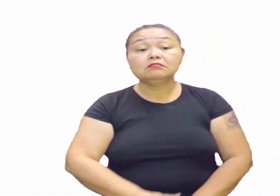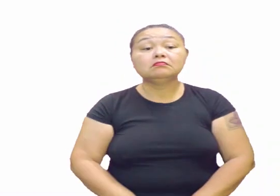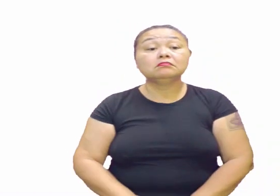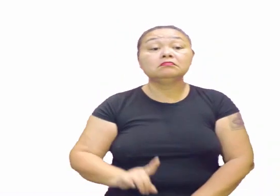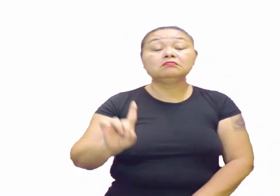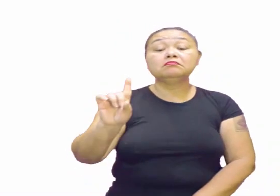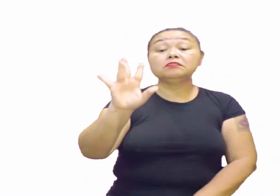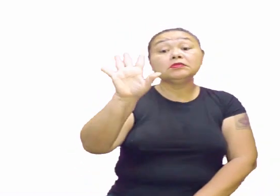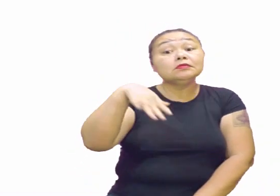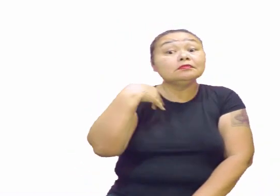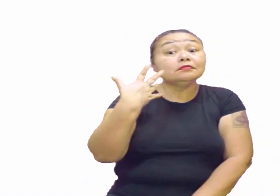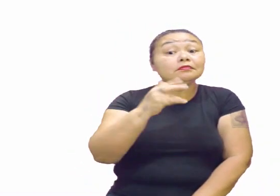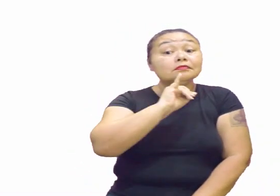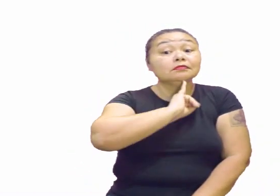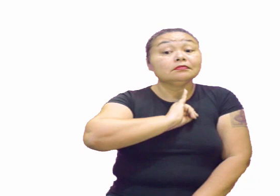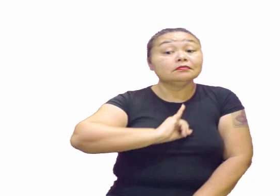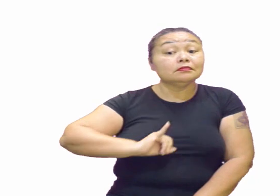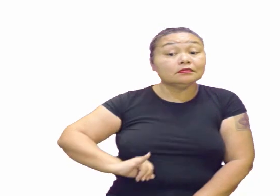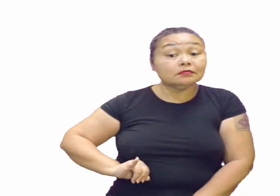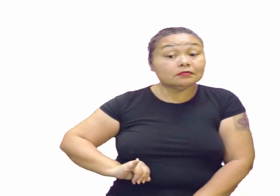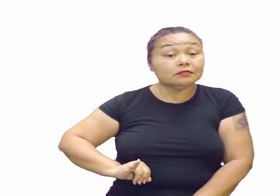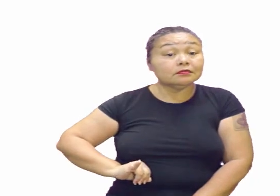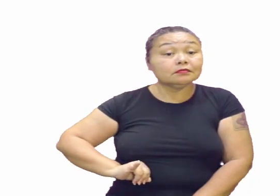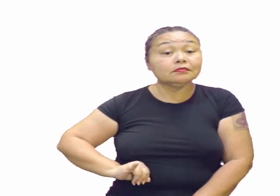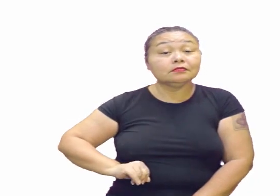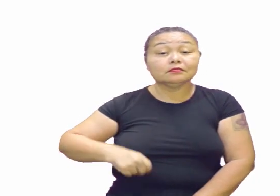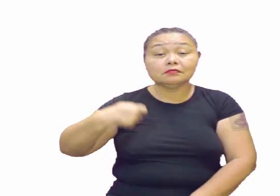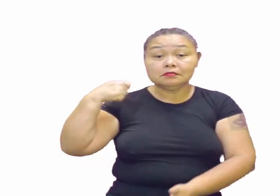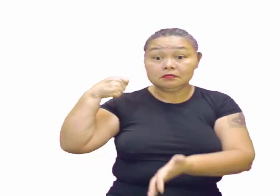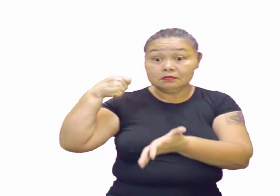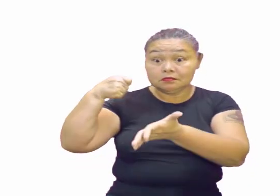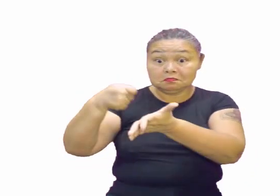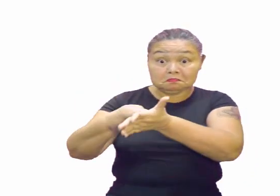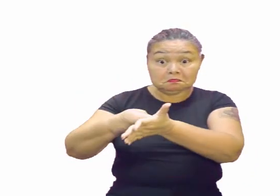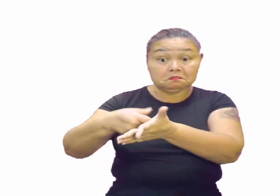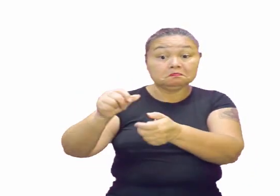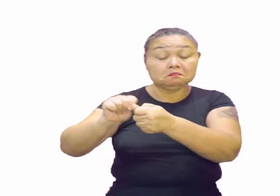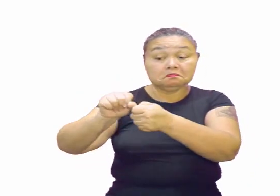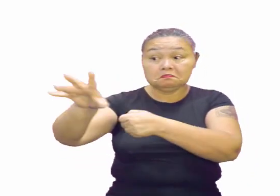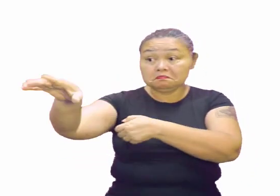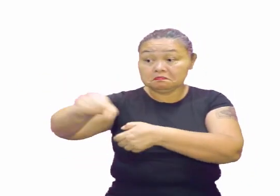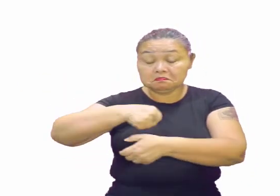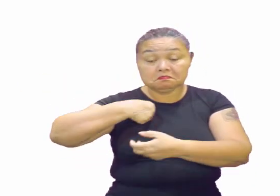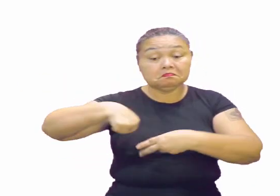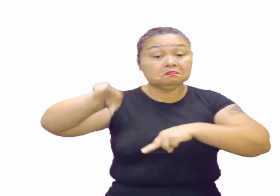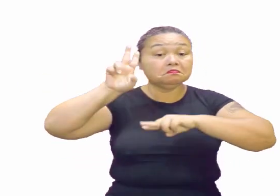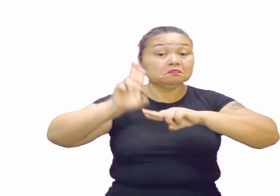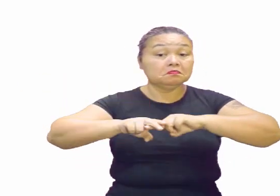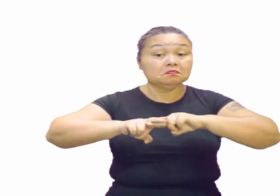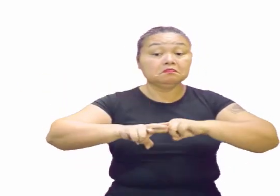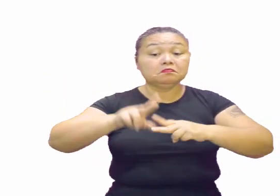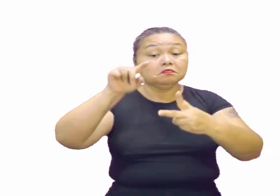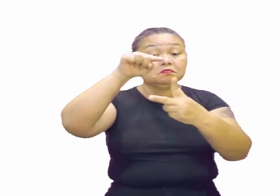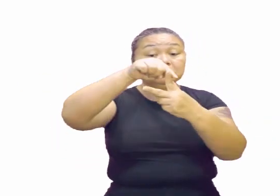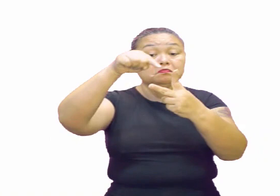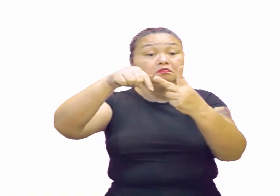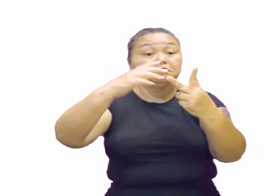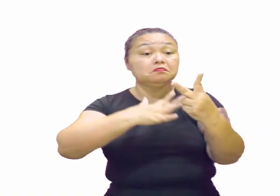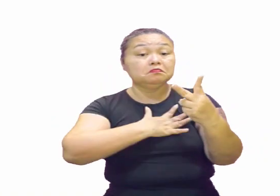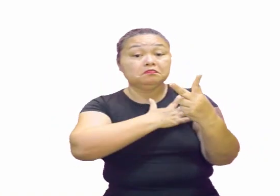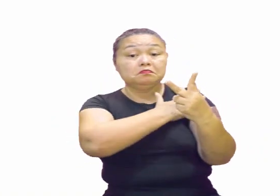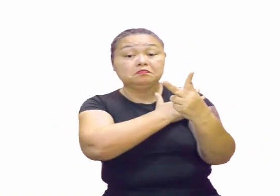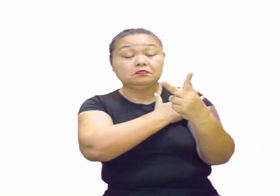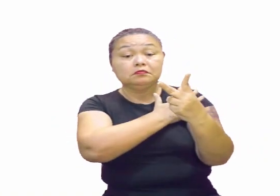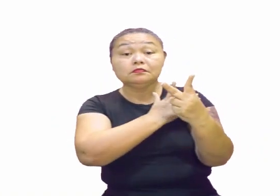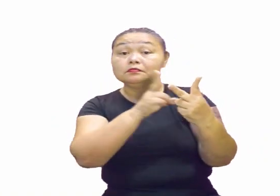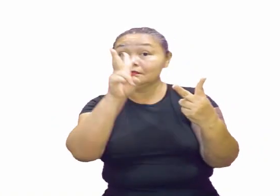o Império, ele vai punir com prisão os 2 coronéis. Eu só